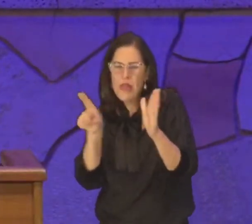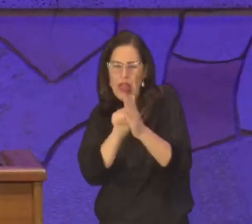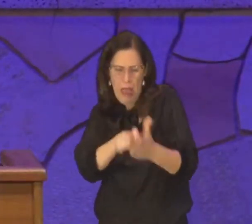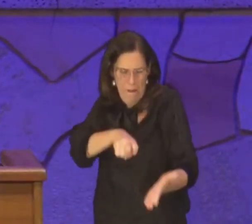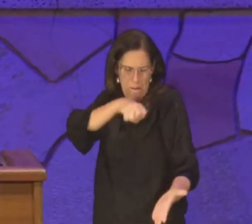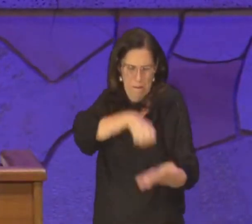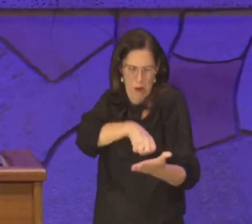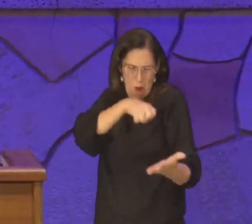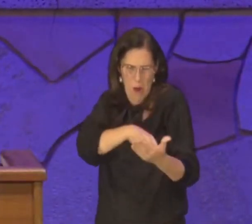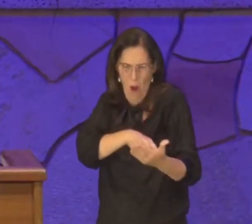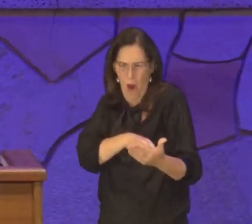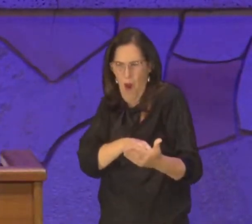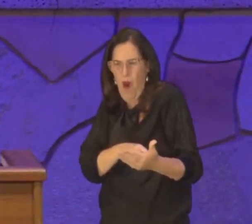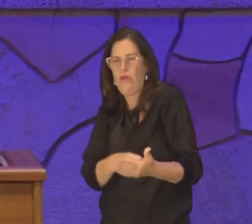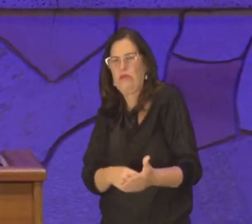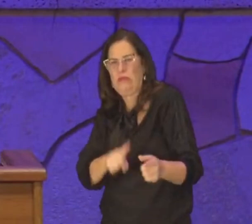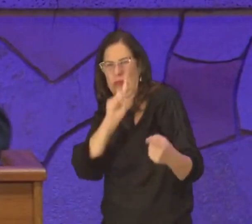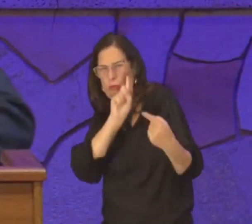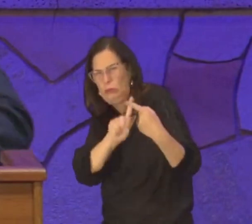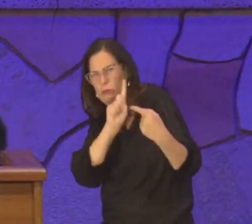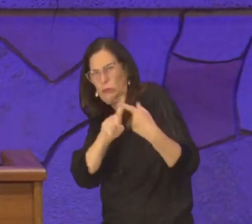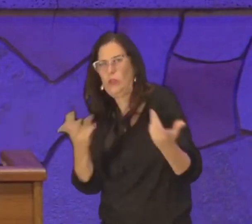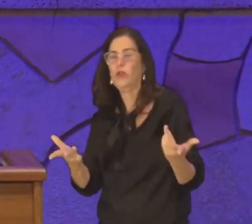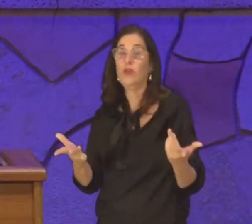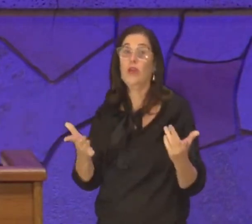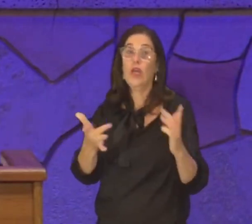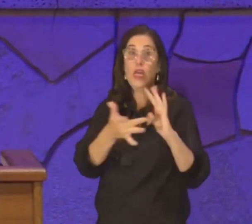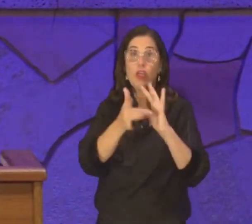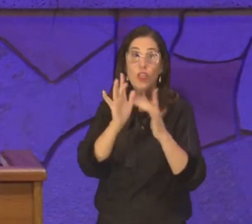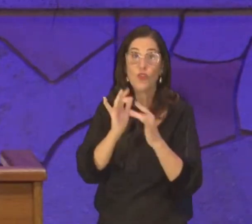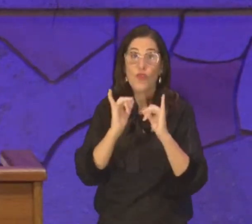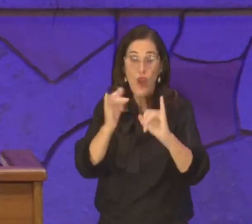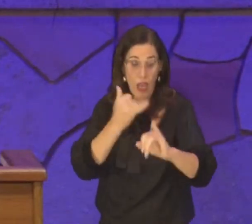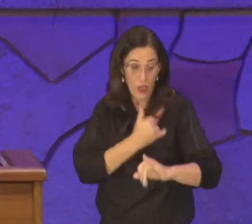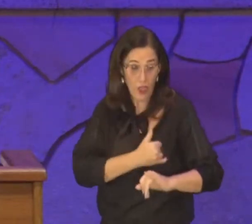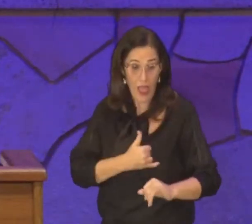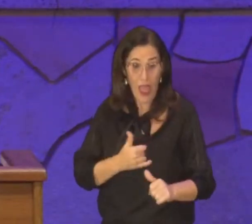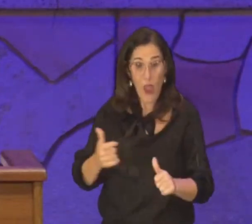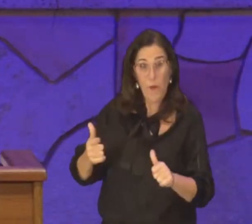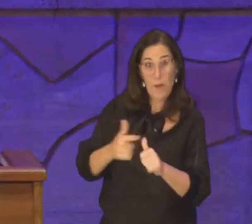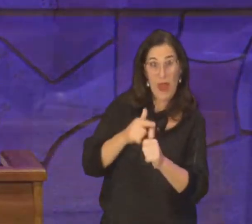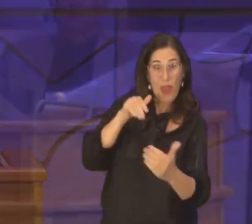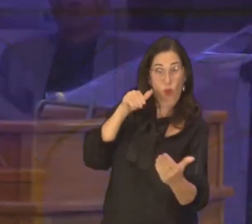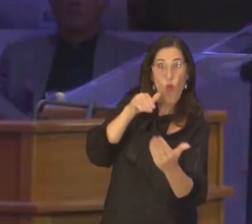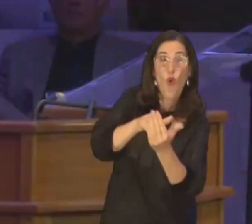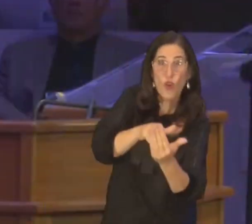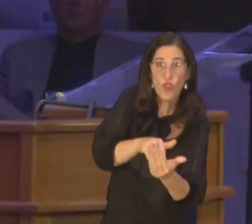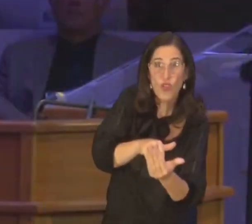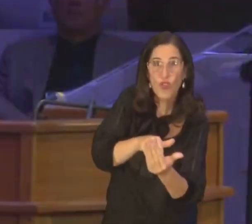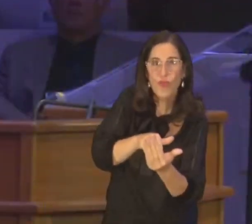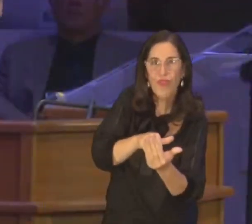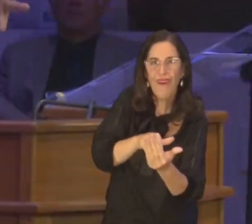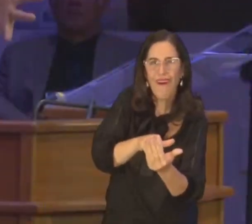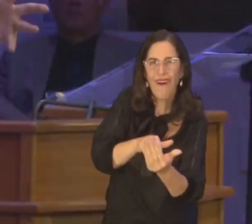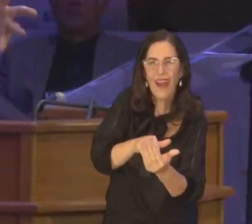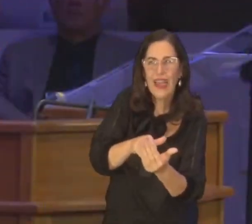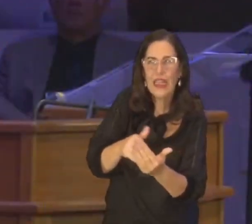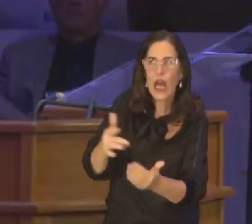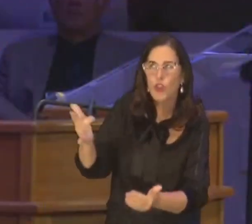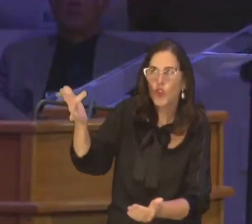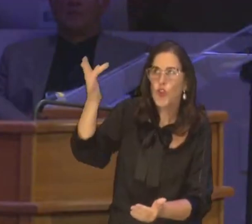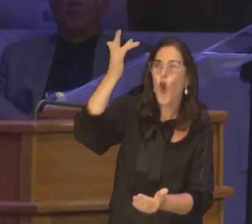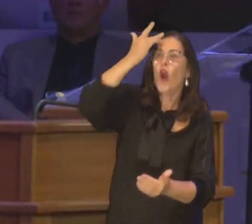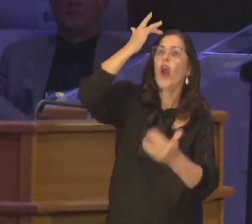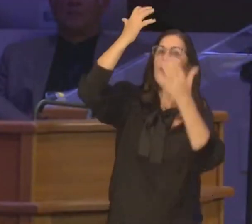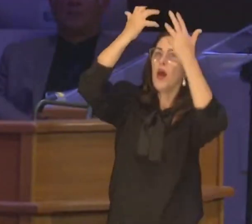olho por olho, dente por dente. Quando Jesus fala através de João: eu sou o primeiro e o último, ele está alcançando uma mente judaica